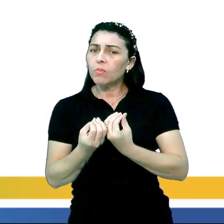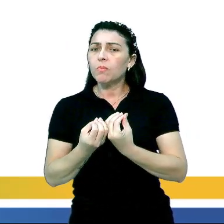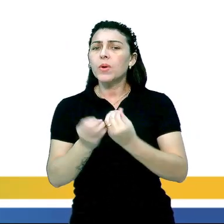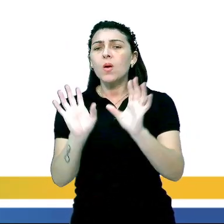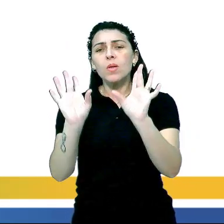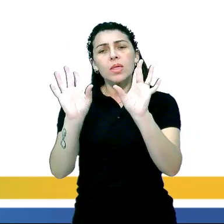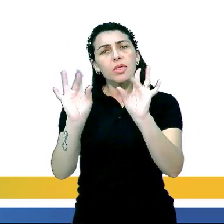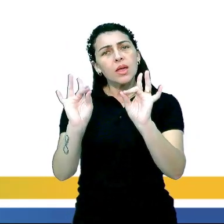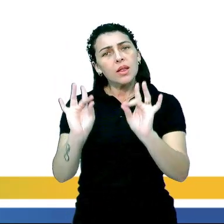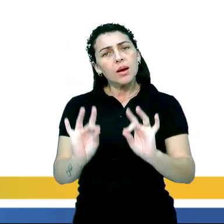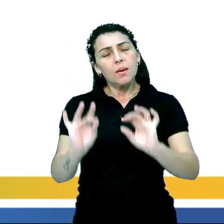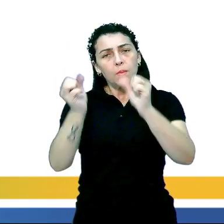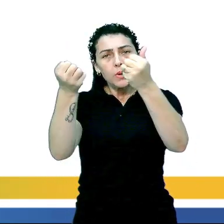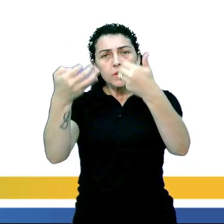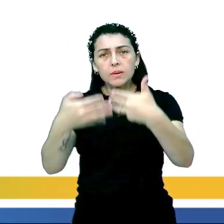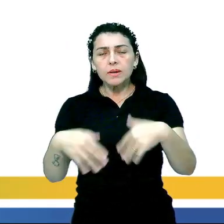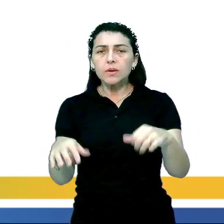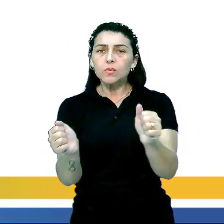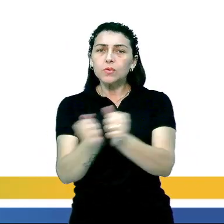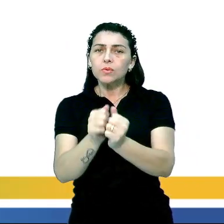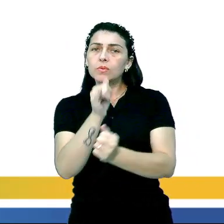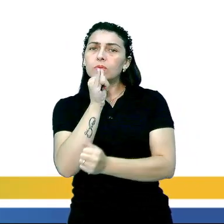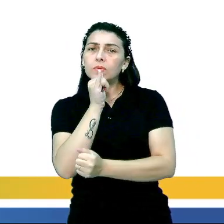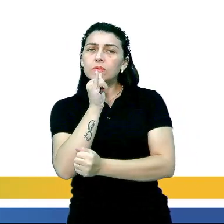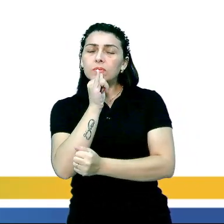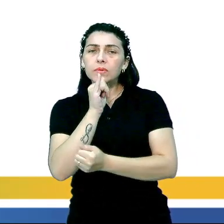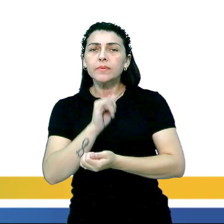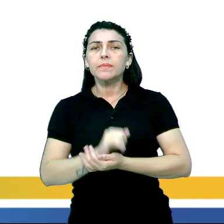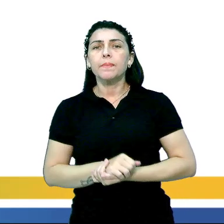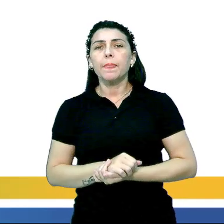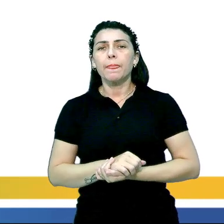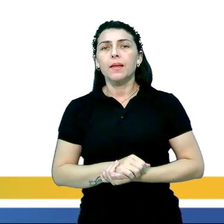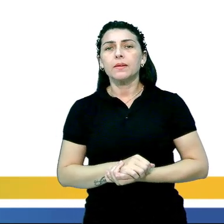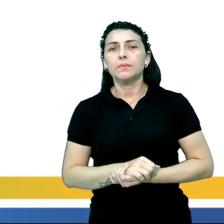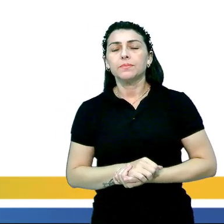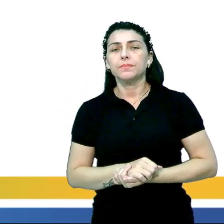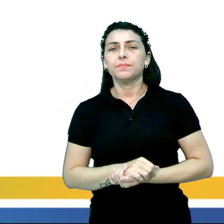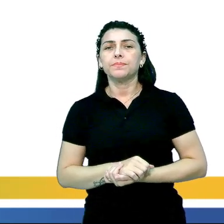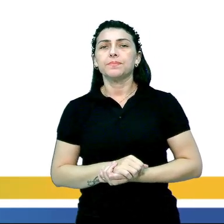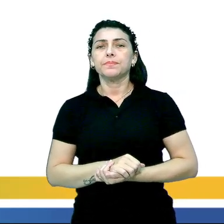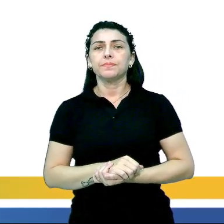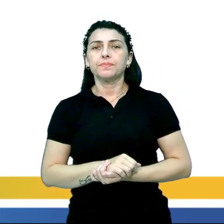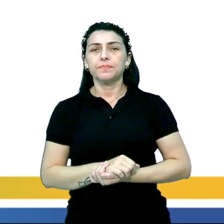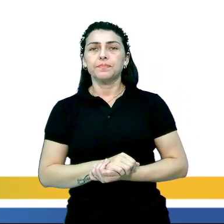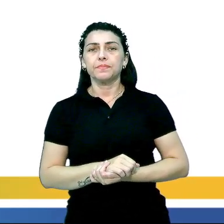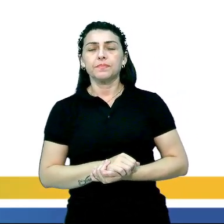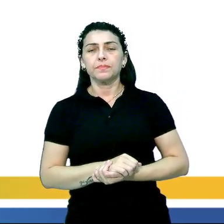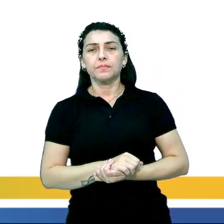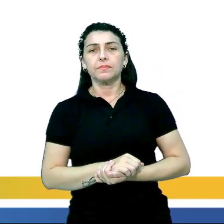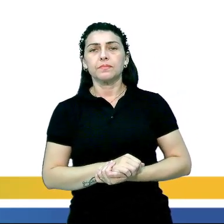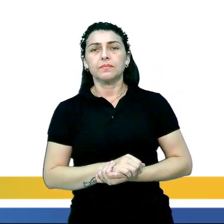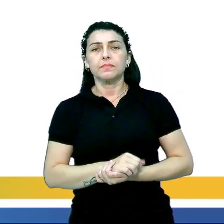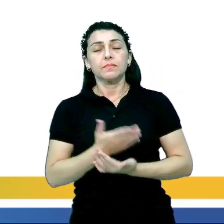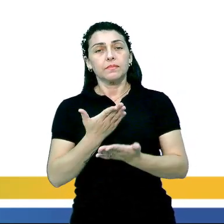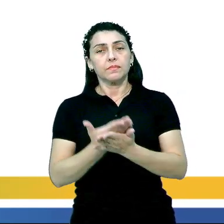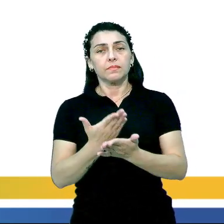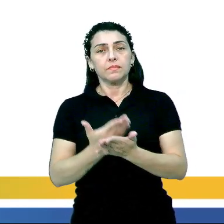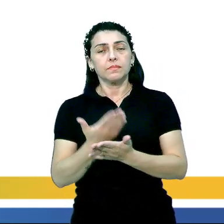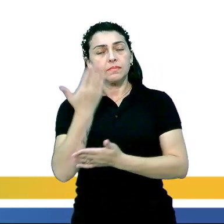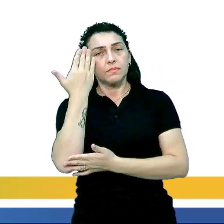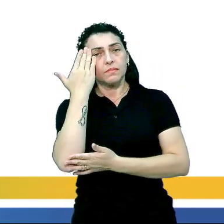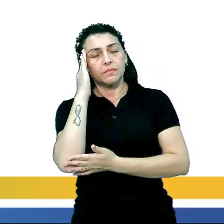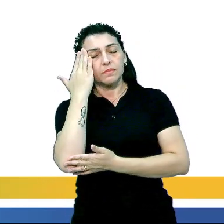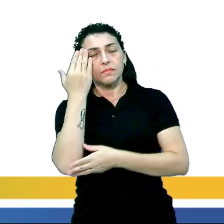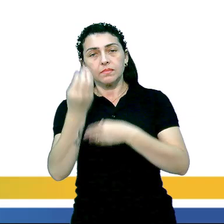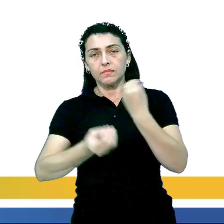será feito. E o detalhamento, que é uma explicação, com exemplos. Então, vamos à nossa aula para